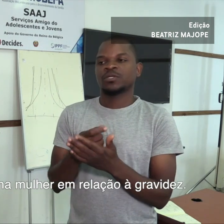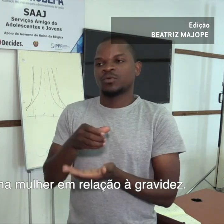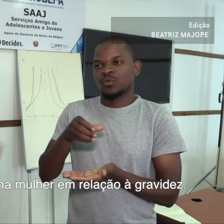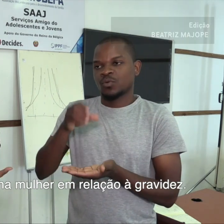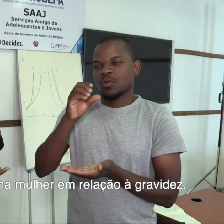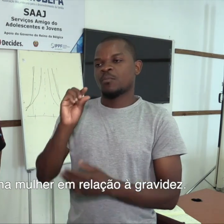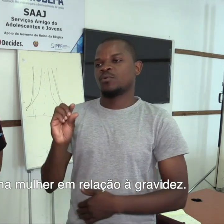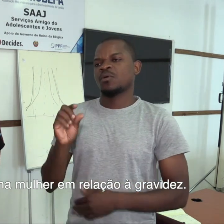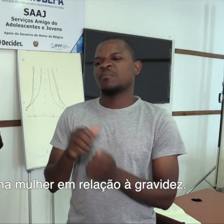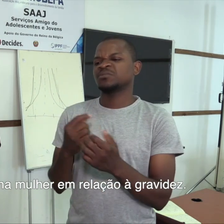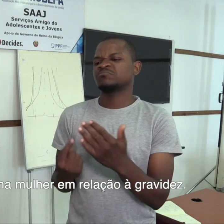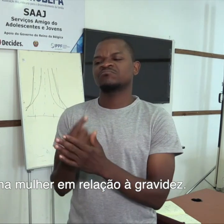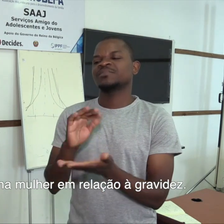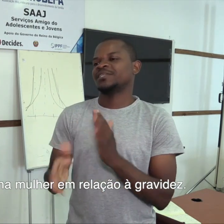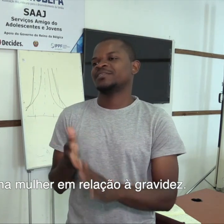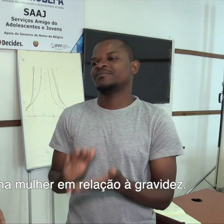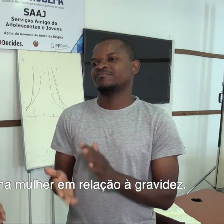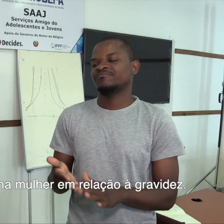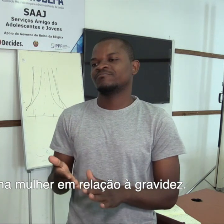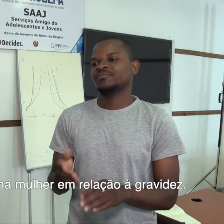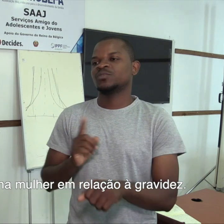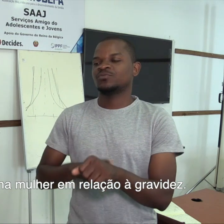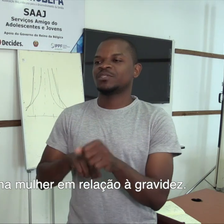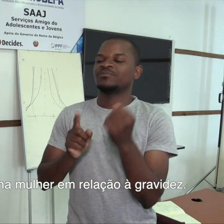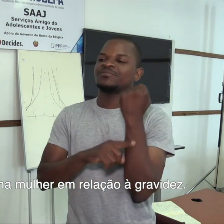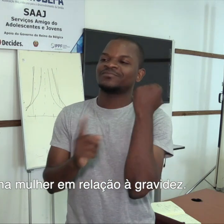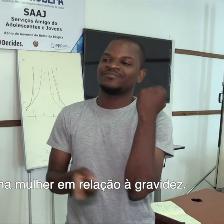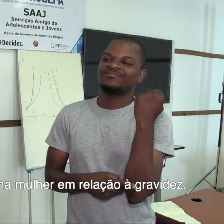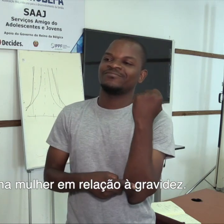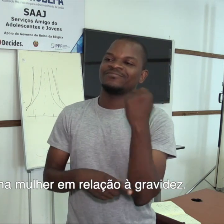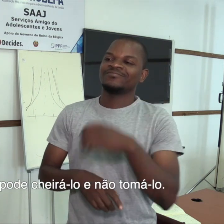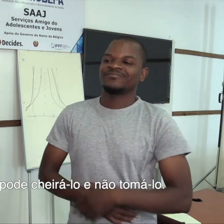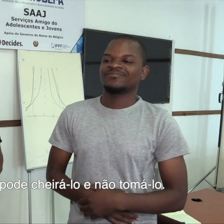colaterais, efeitos adversos na mulher ou na relação à gravidez.